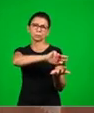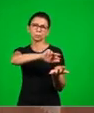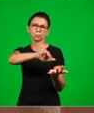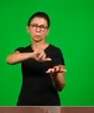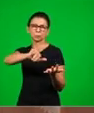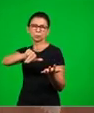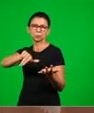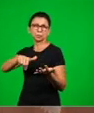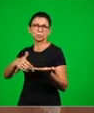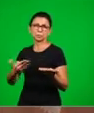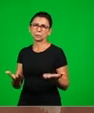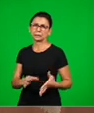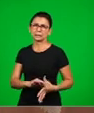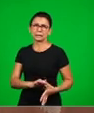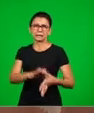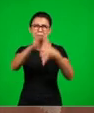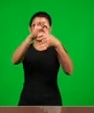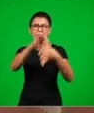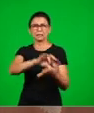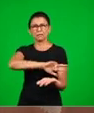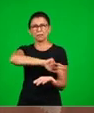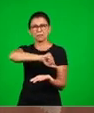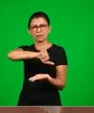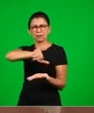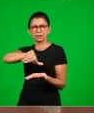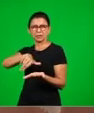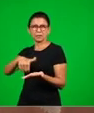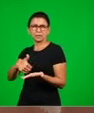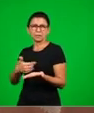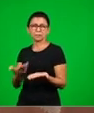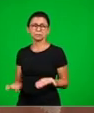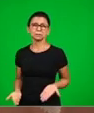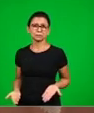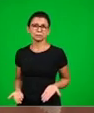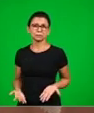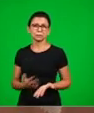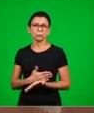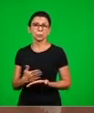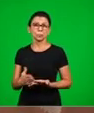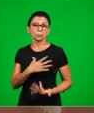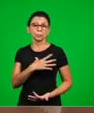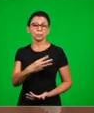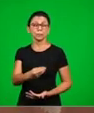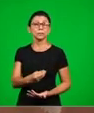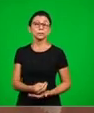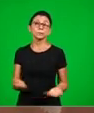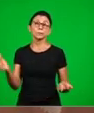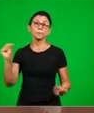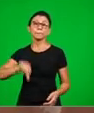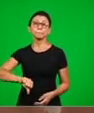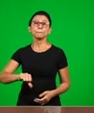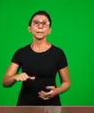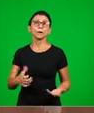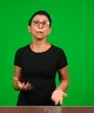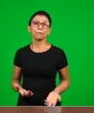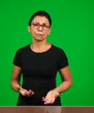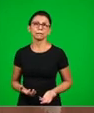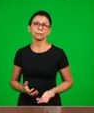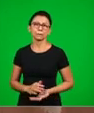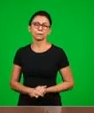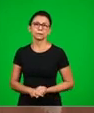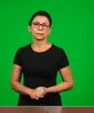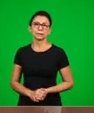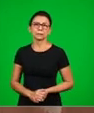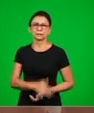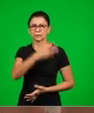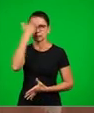implicações das lideranças que elas vão se deteriorando. E começa pelos filhos. O pior é isso, é que essas lideranças elas